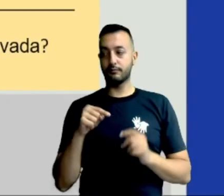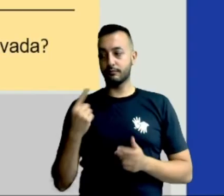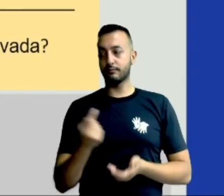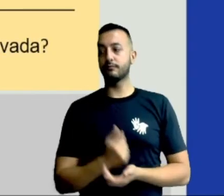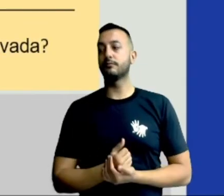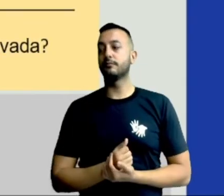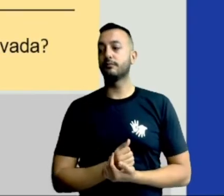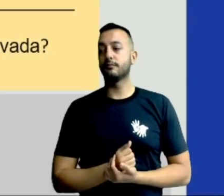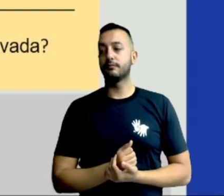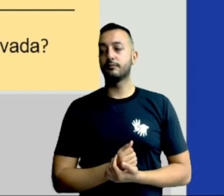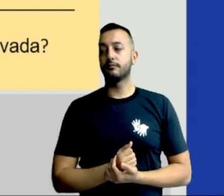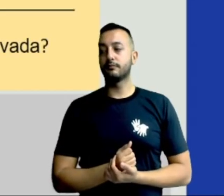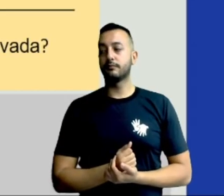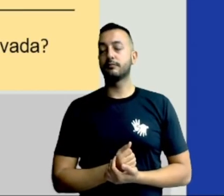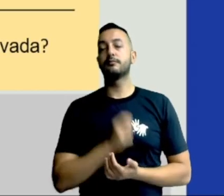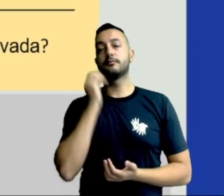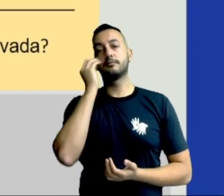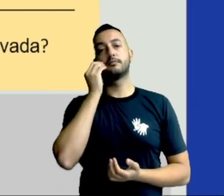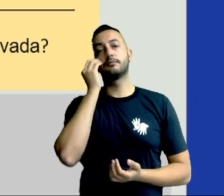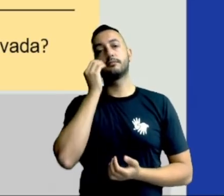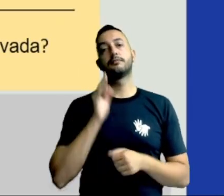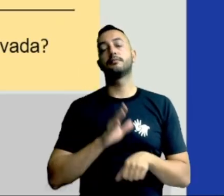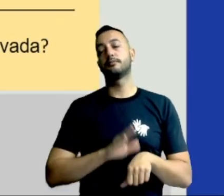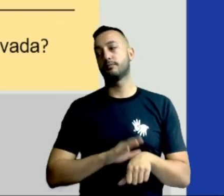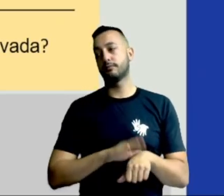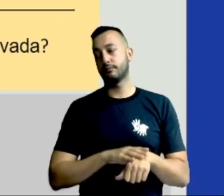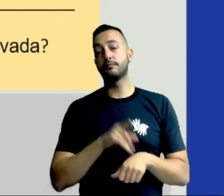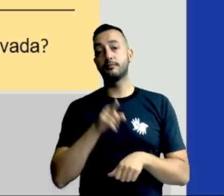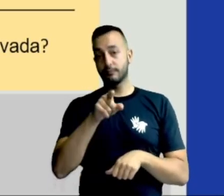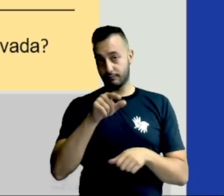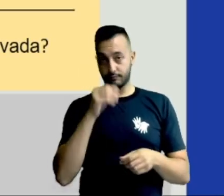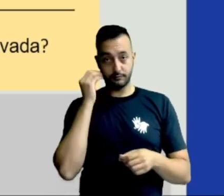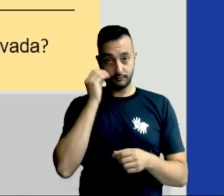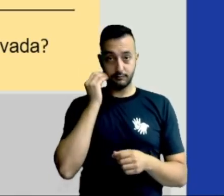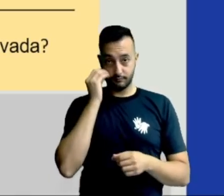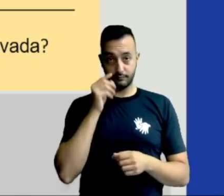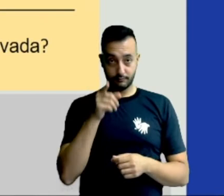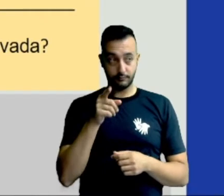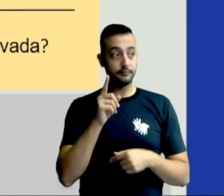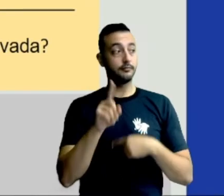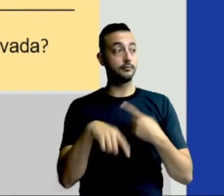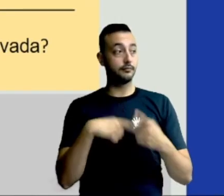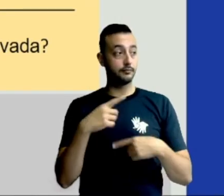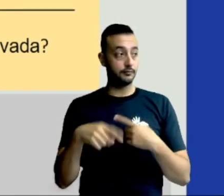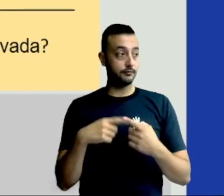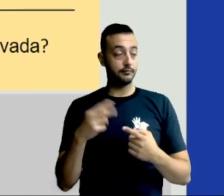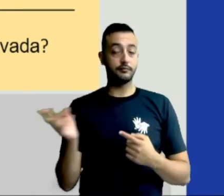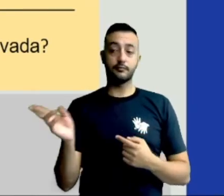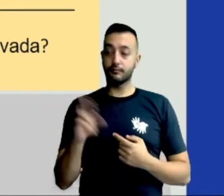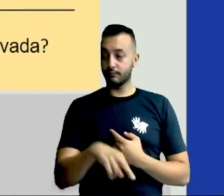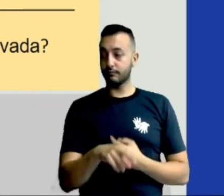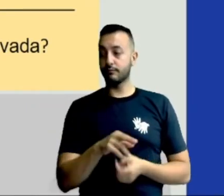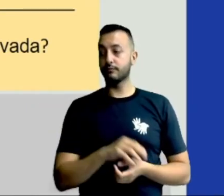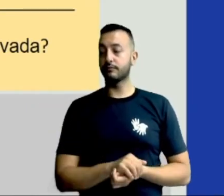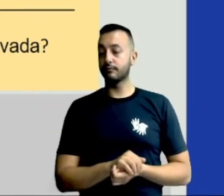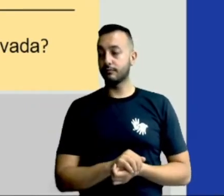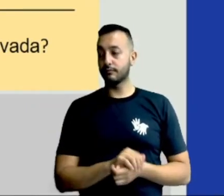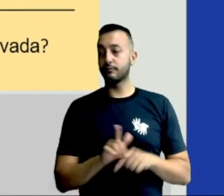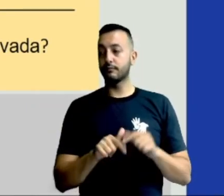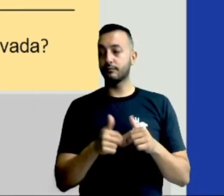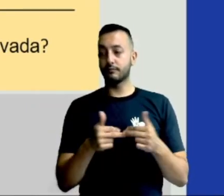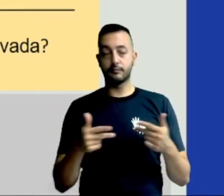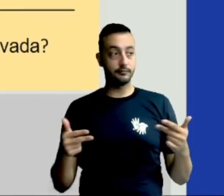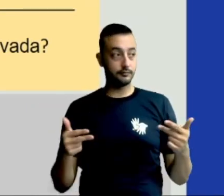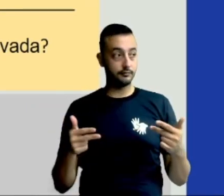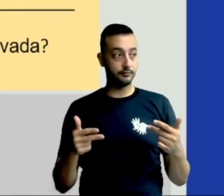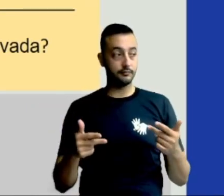próximo. Hora da experiência. Vocês vão fazer essa experiência, tá certo? E depois vão responder as questões. Ó,